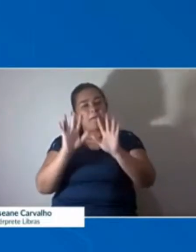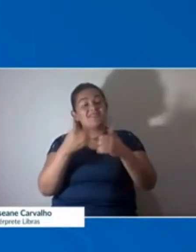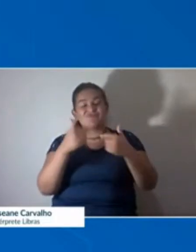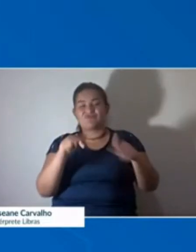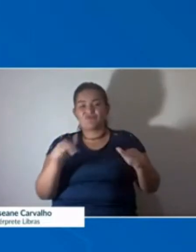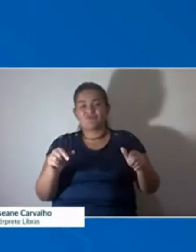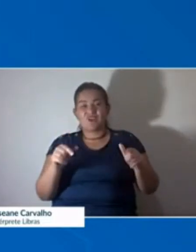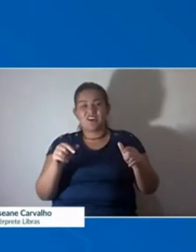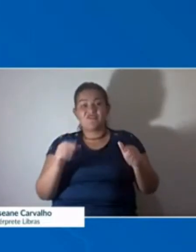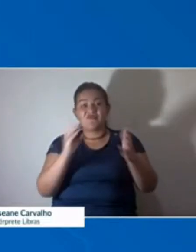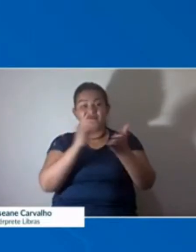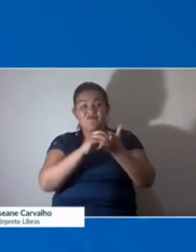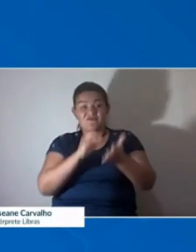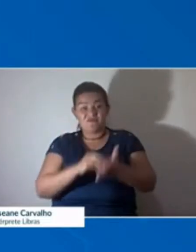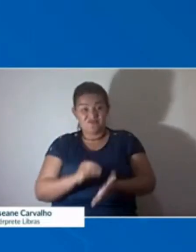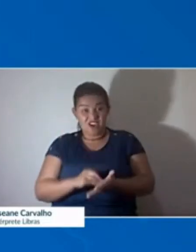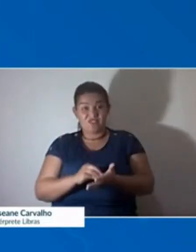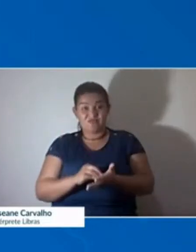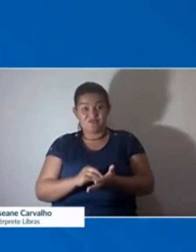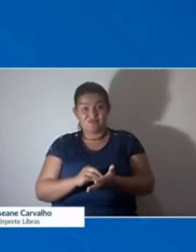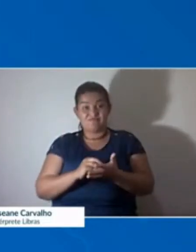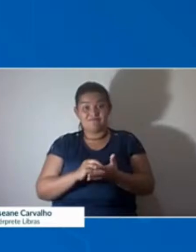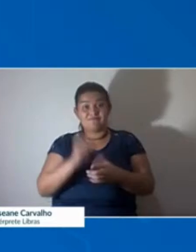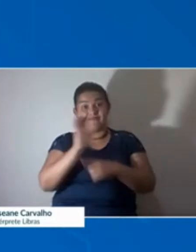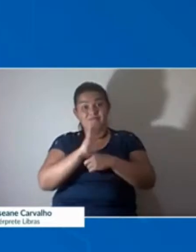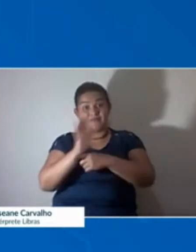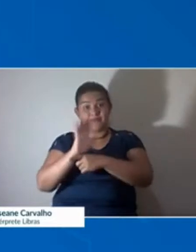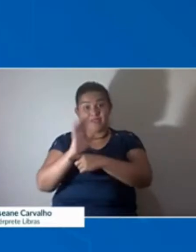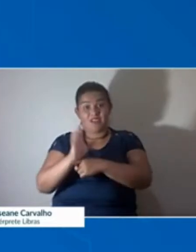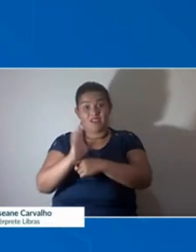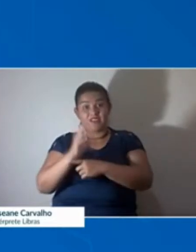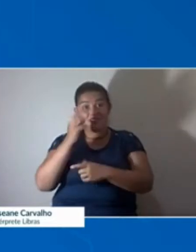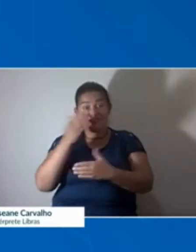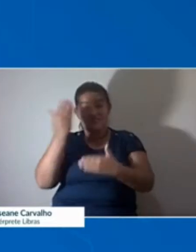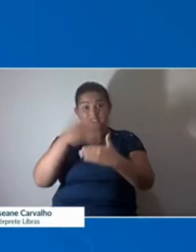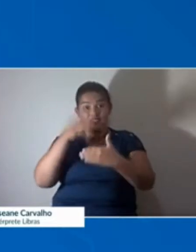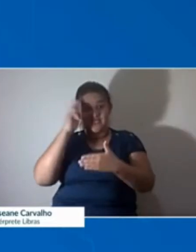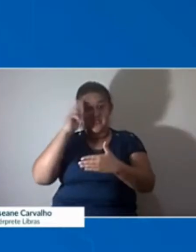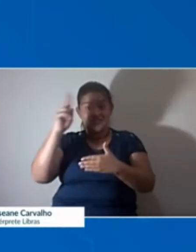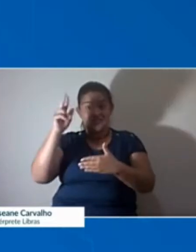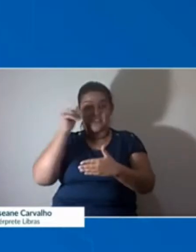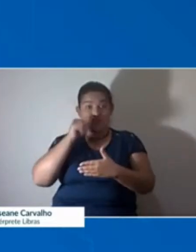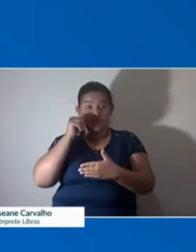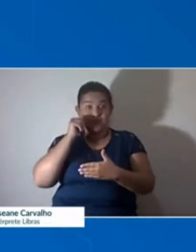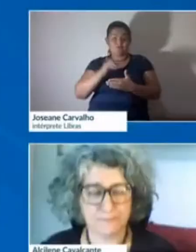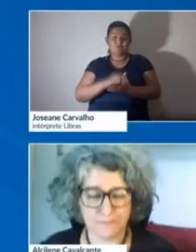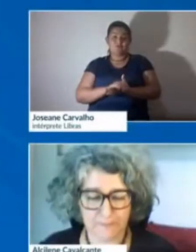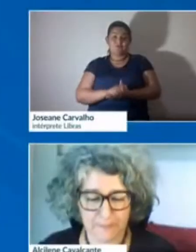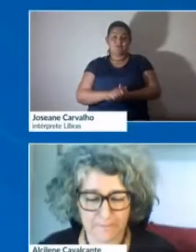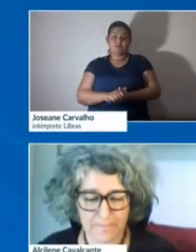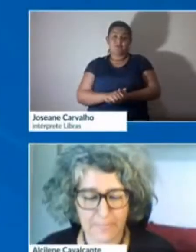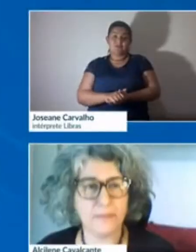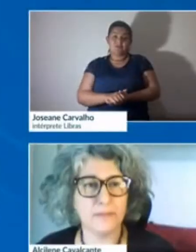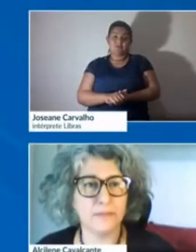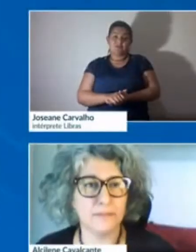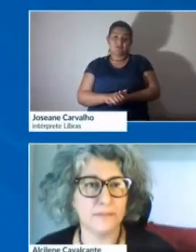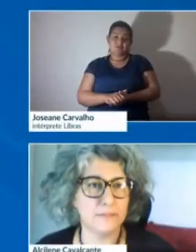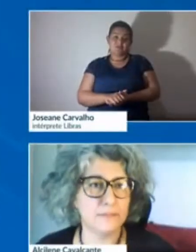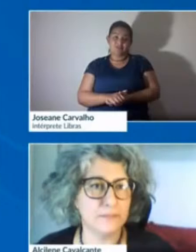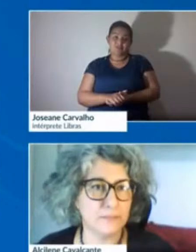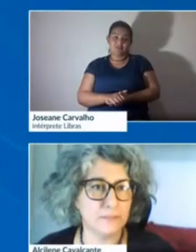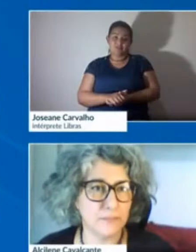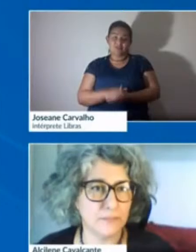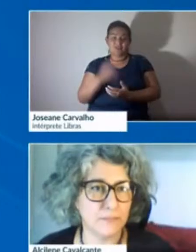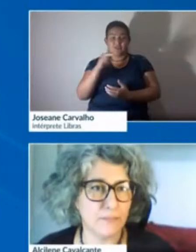que se refere aos filmes de mulheres. Ou aos professora, filmes realizados por mulheres. Fiquei numa curiosidade.